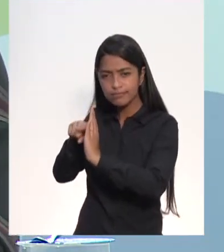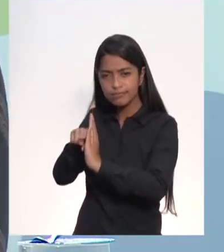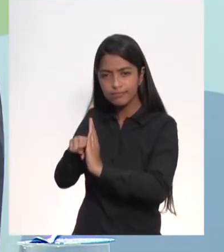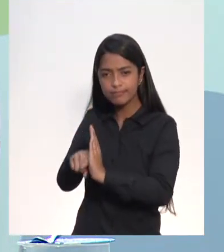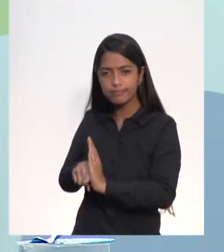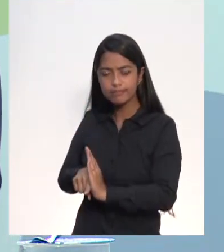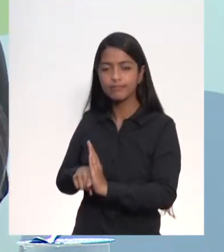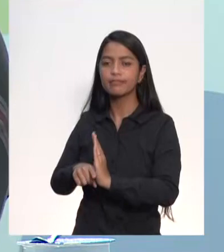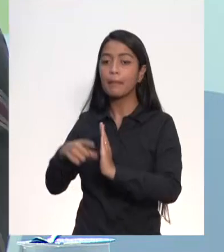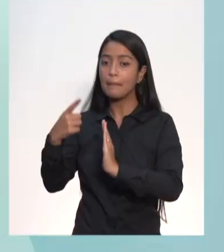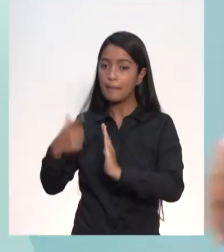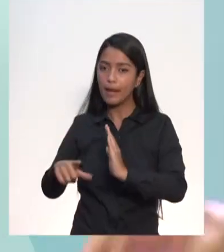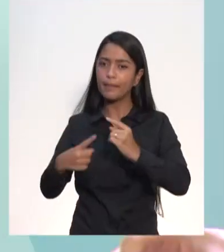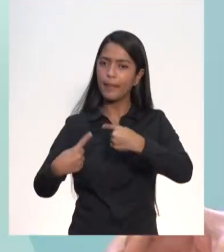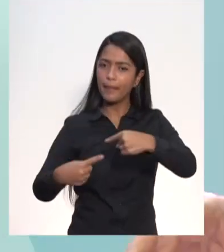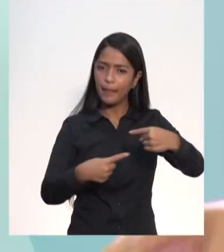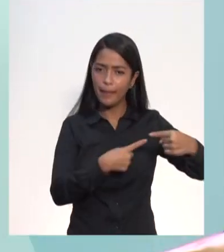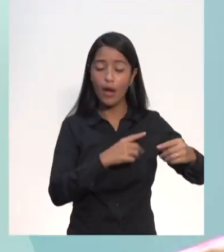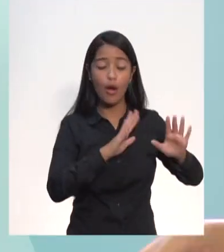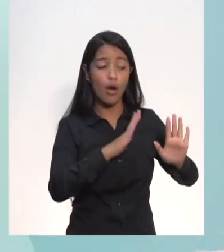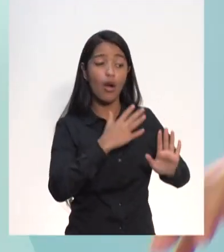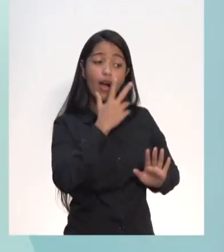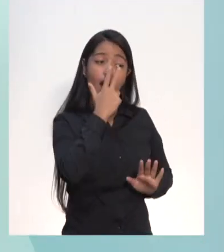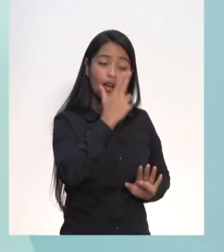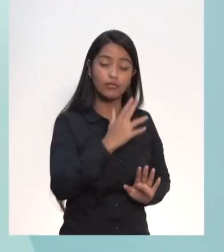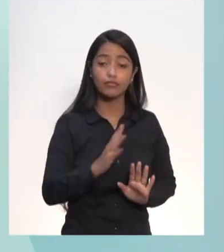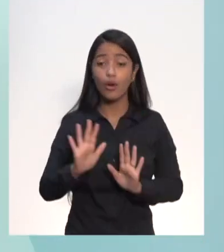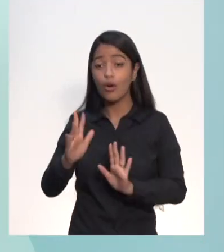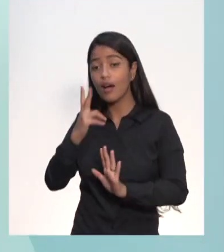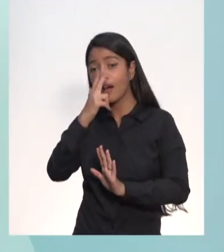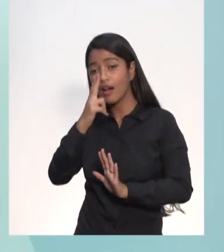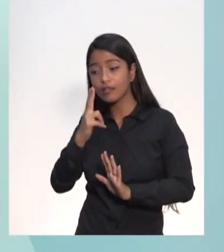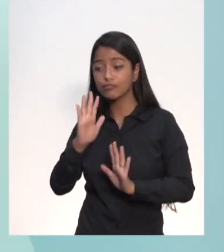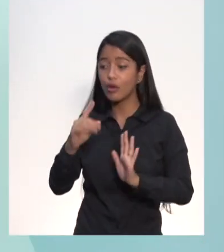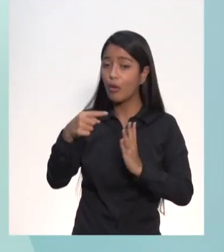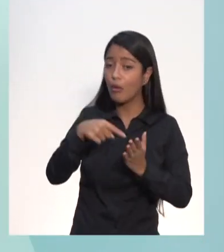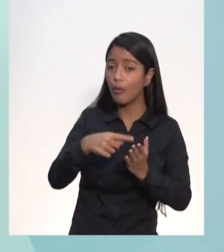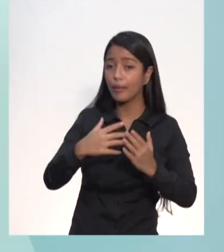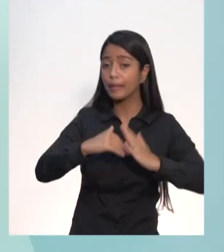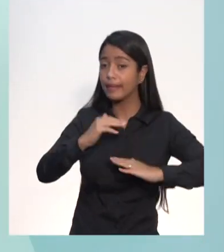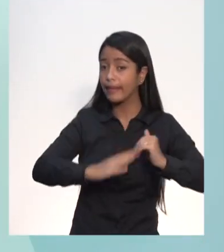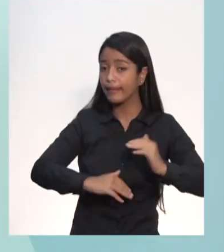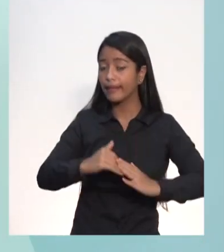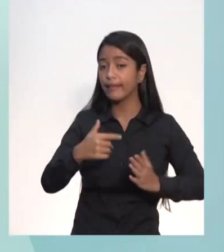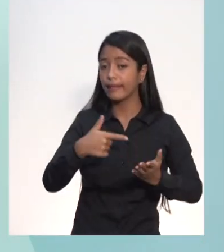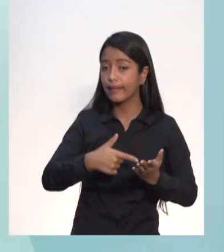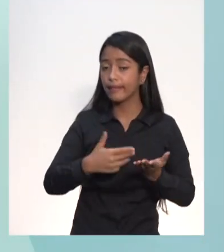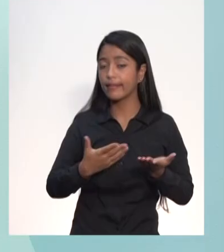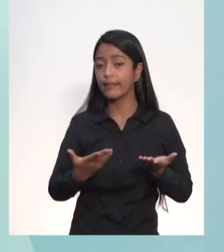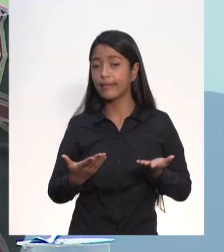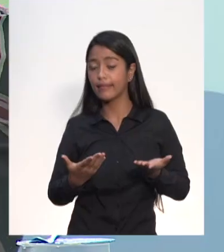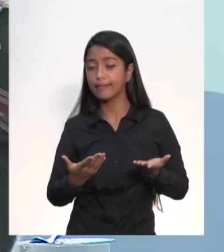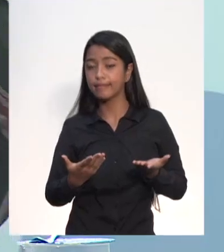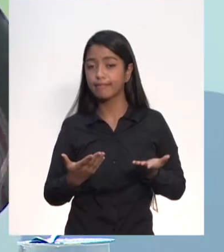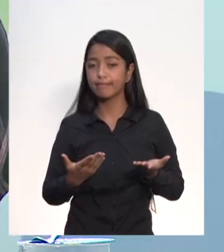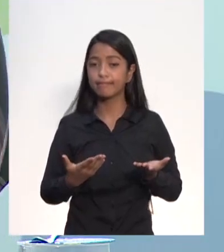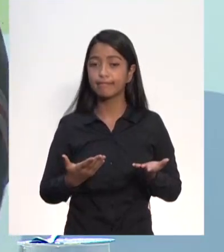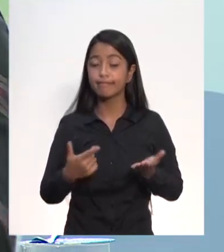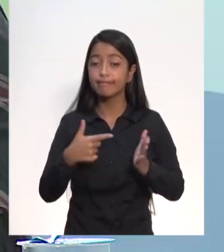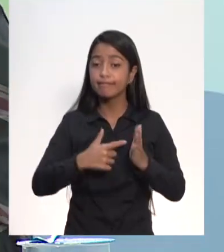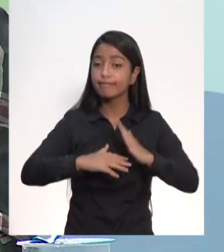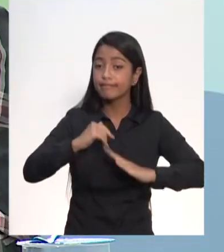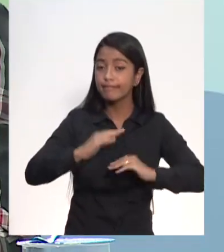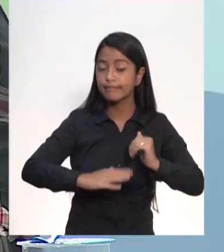um debate, olha, eu acho que não, mas essa daqui, essa habilidade aqui, de repente, ela,